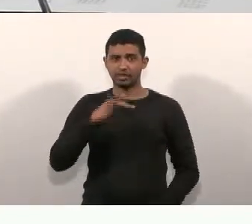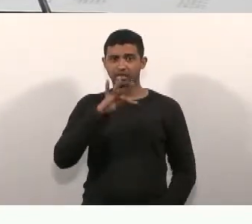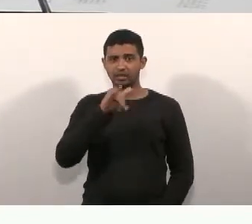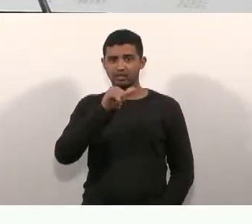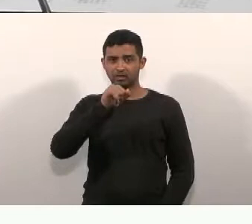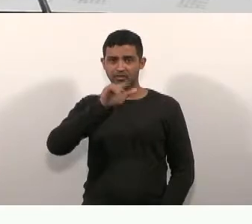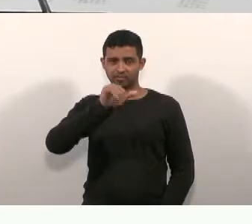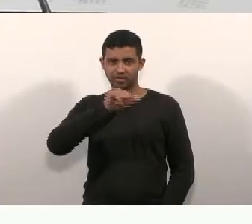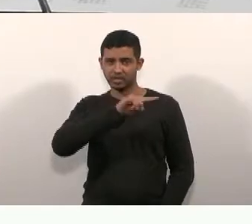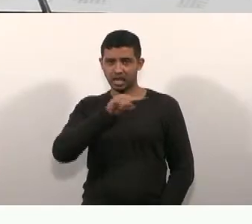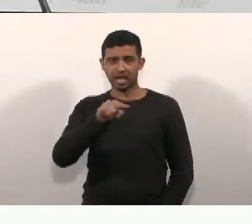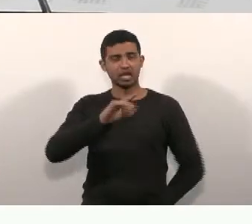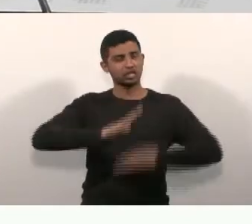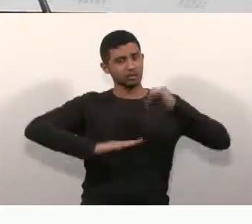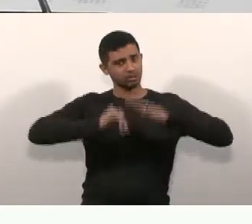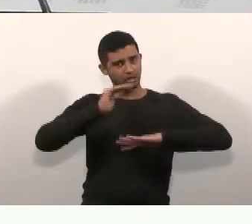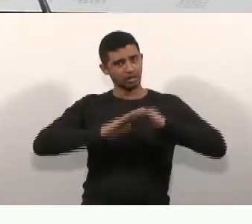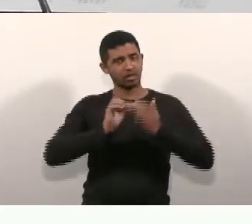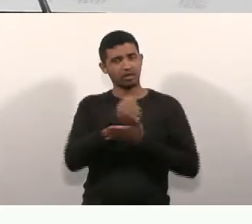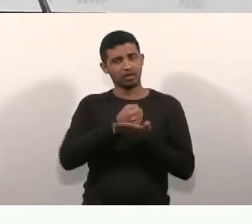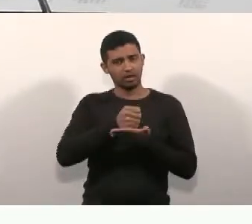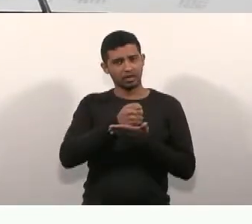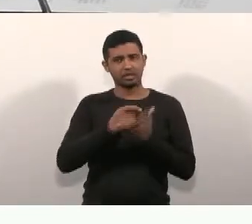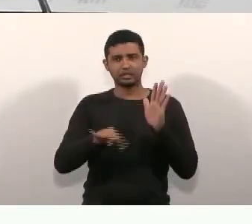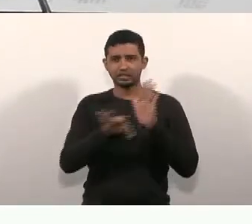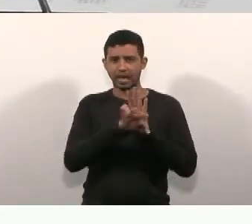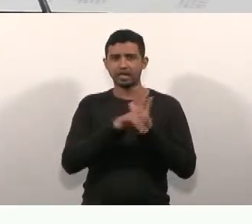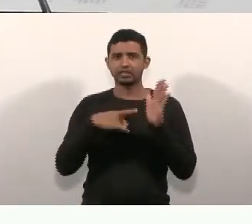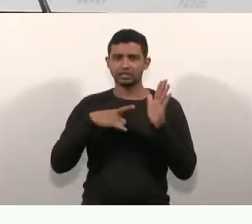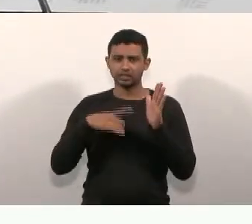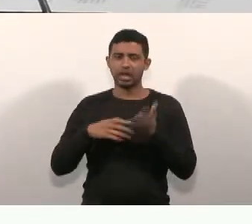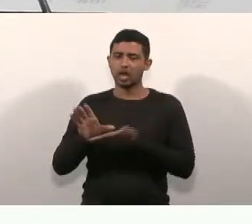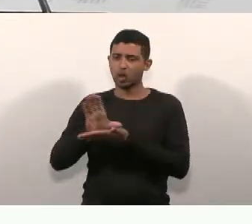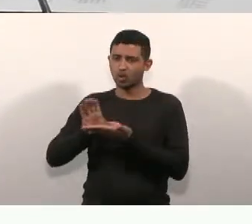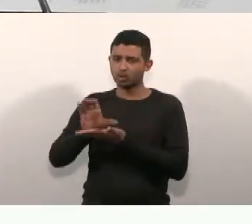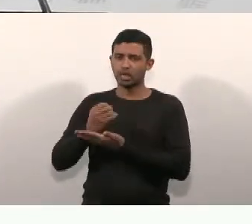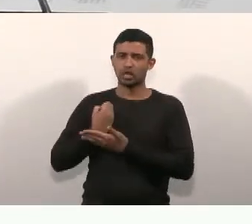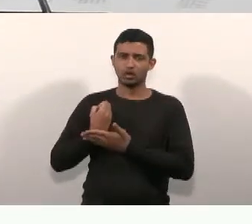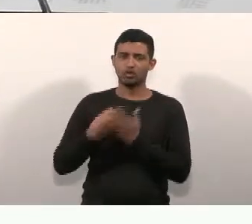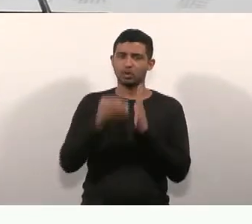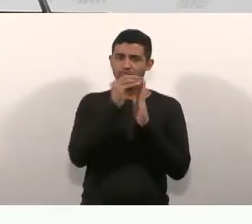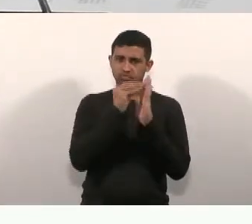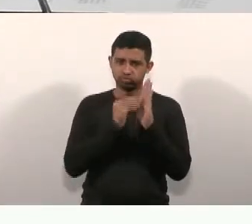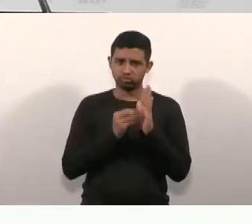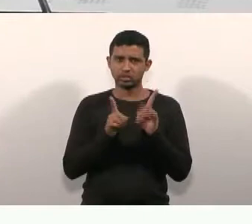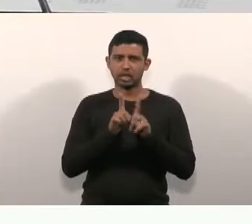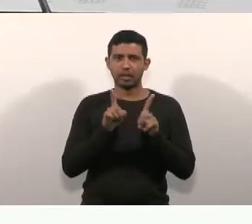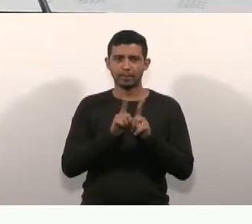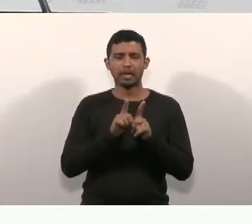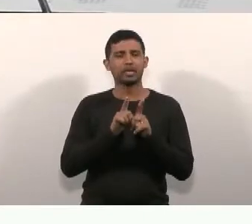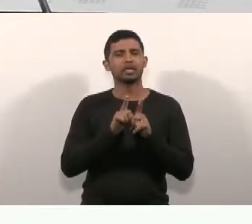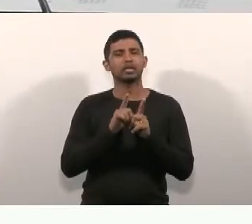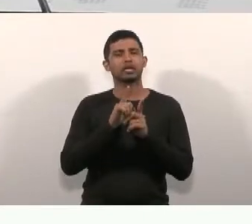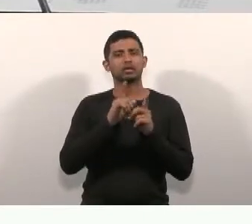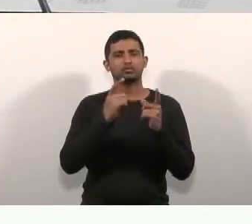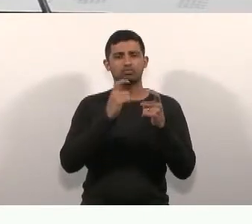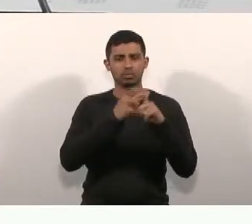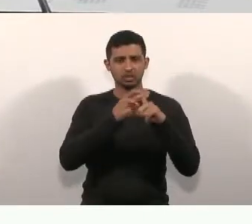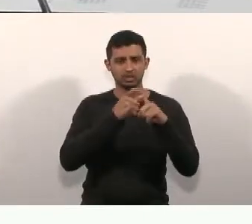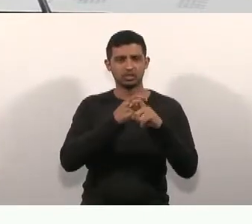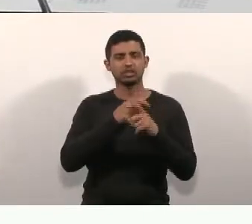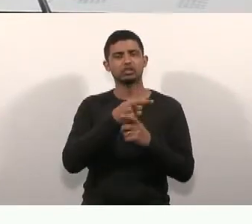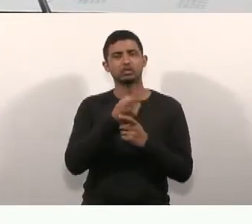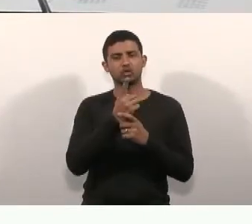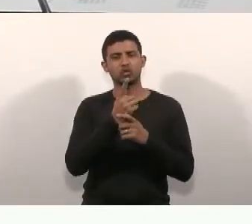de farmacêutico responsável técnico, devidamente inscrito no Conselho competente, nos termos do inciso 1 do artigo 6º da Lei